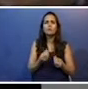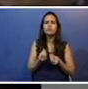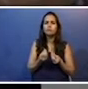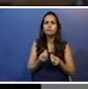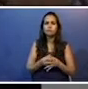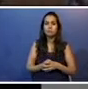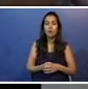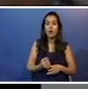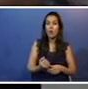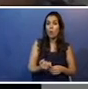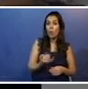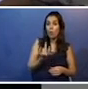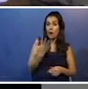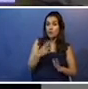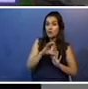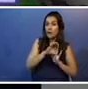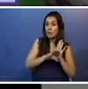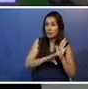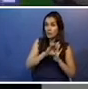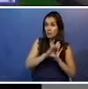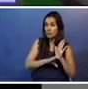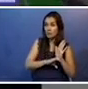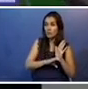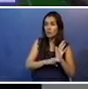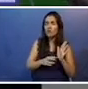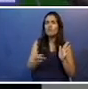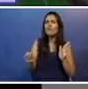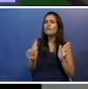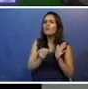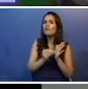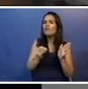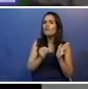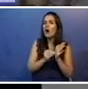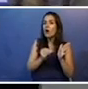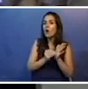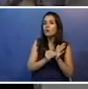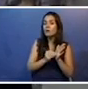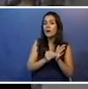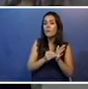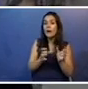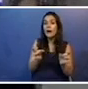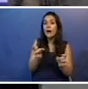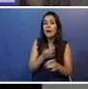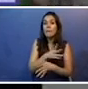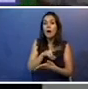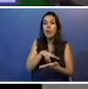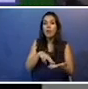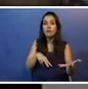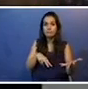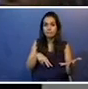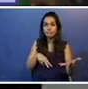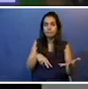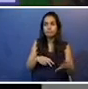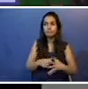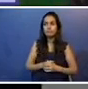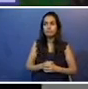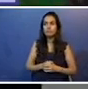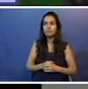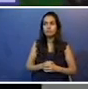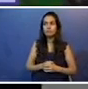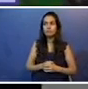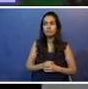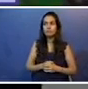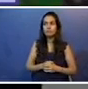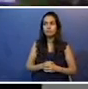minha resposta. Quantos capítulos faltam para terminar a leitura? Então, agora eu já